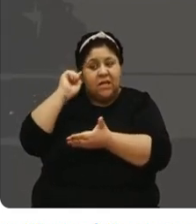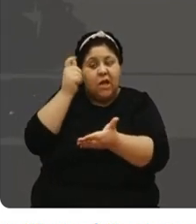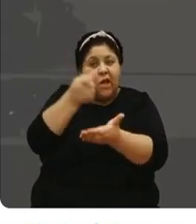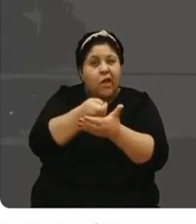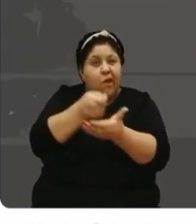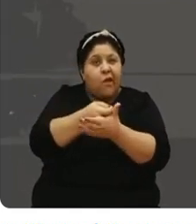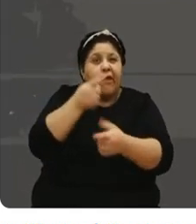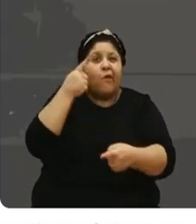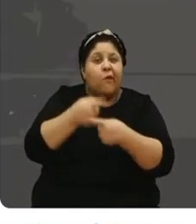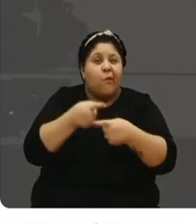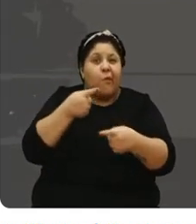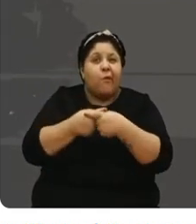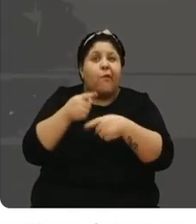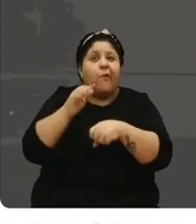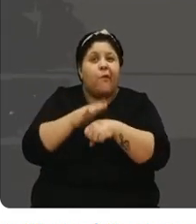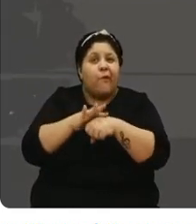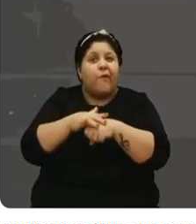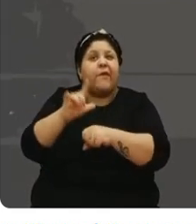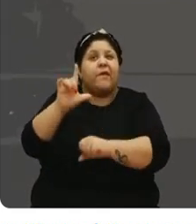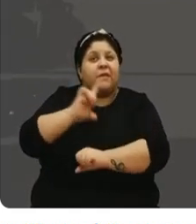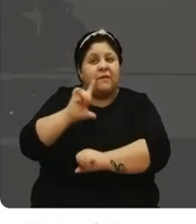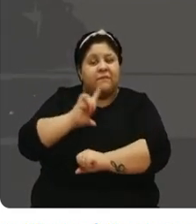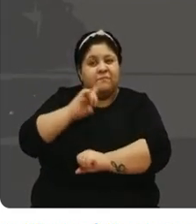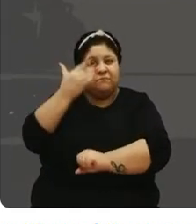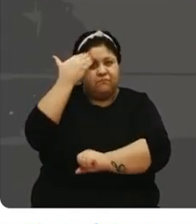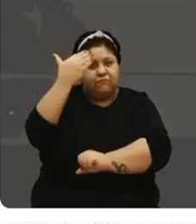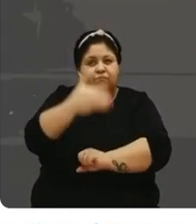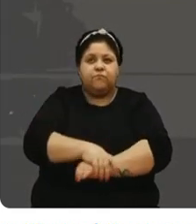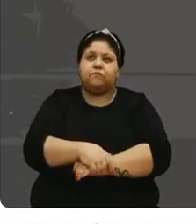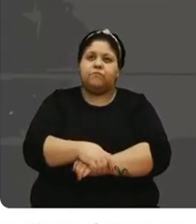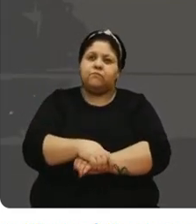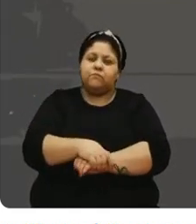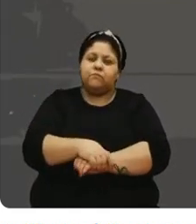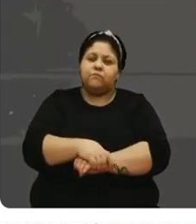a obrigatoriedade, porque lesão existe. Obrigada.